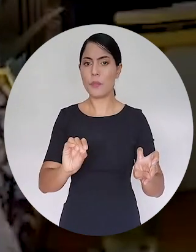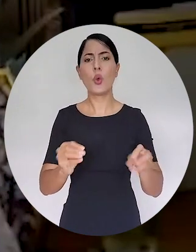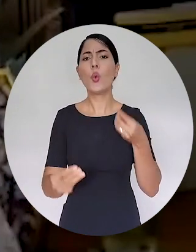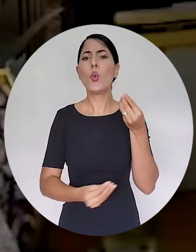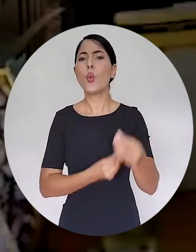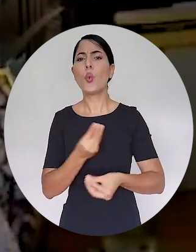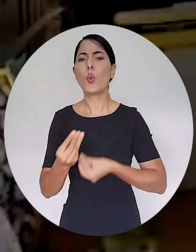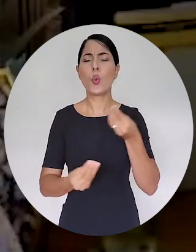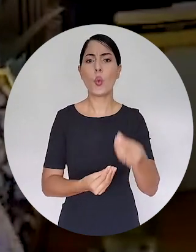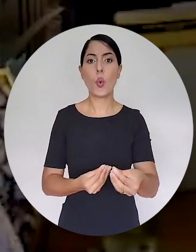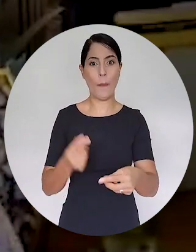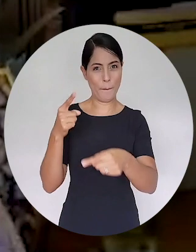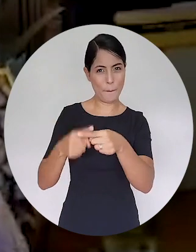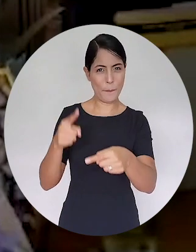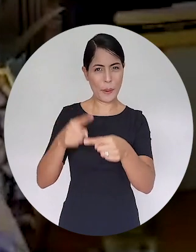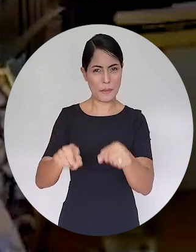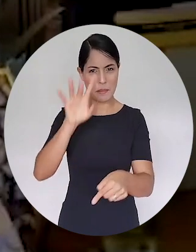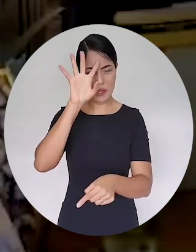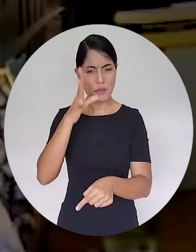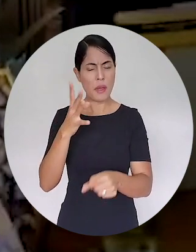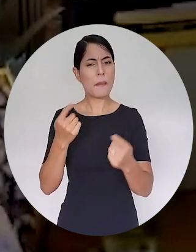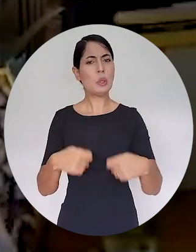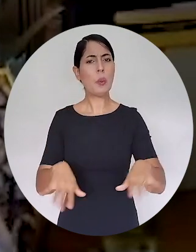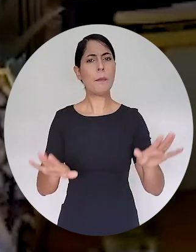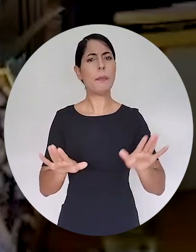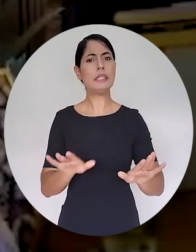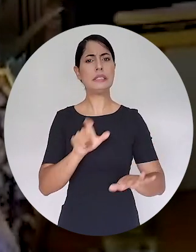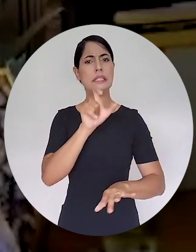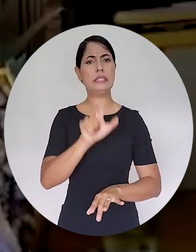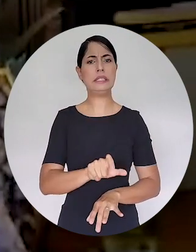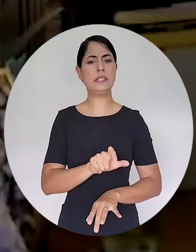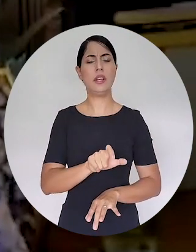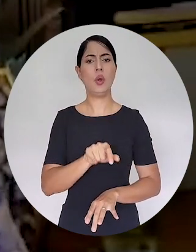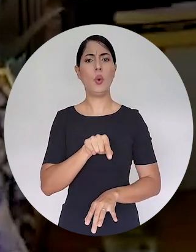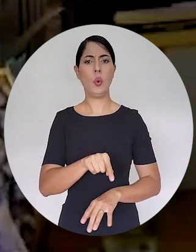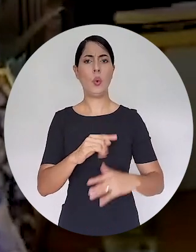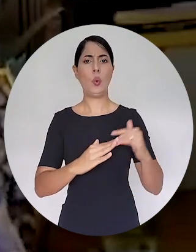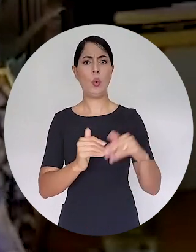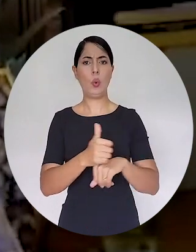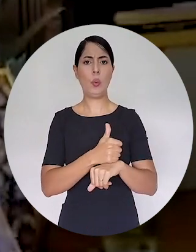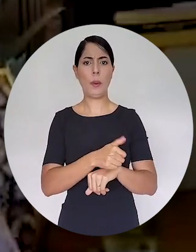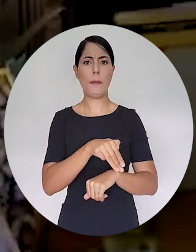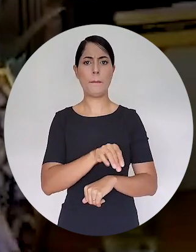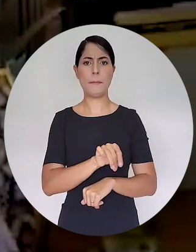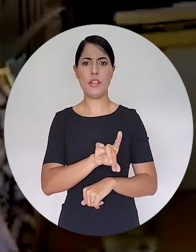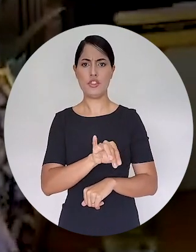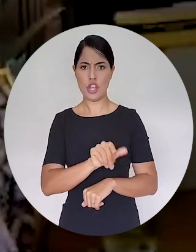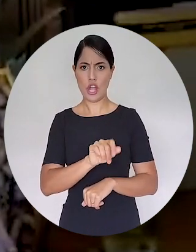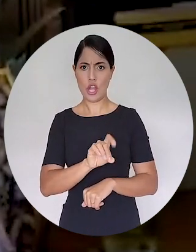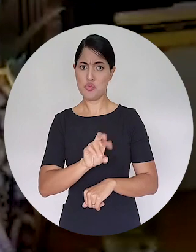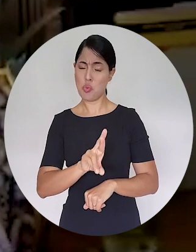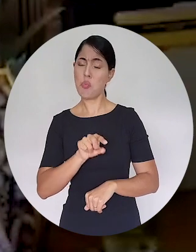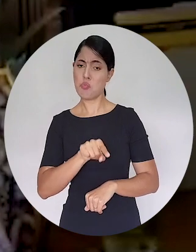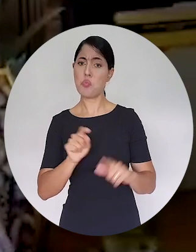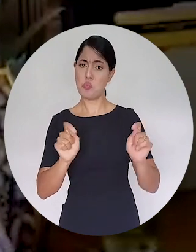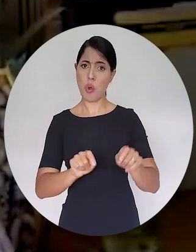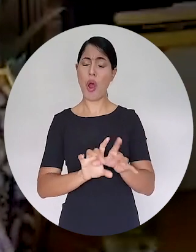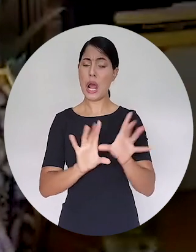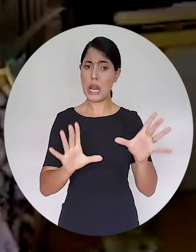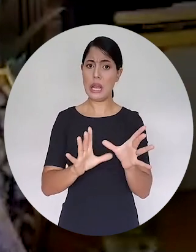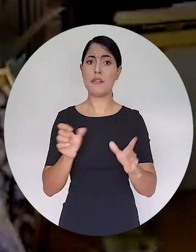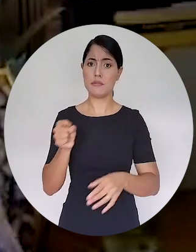controvérsias sem necessariamente precisar de um terceiro. A gente pode ter um mediador, que é um terceiro imparcial, que vai auxiliar